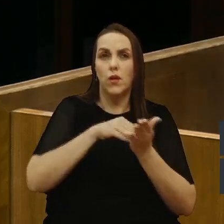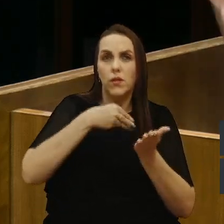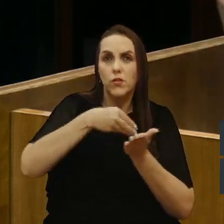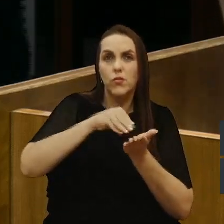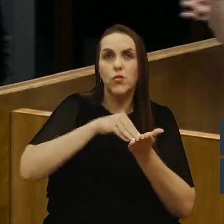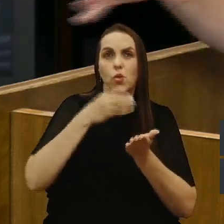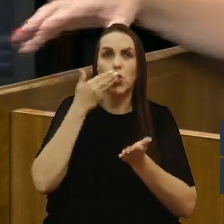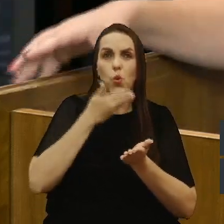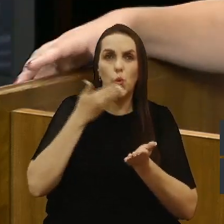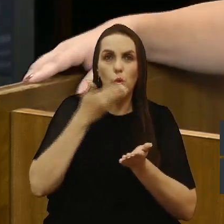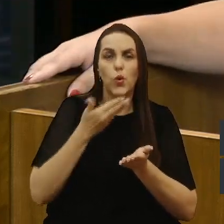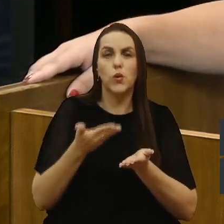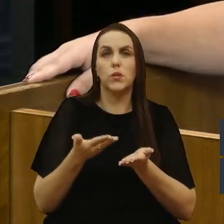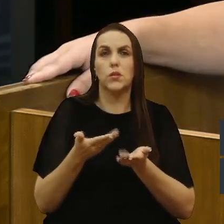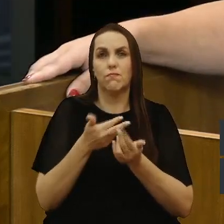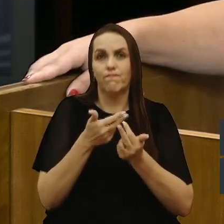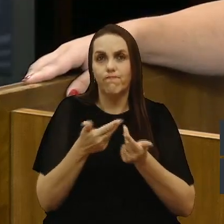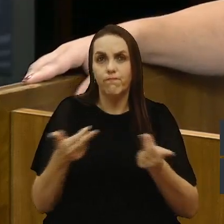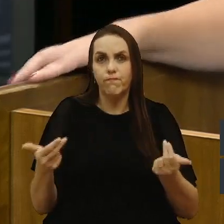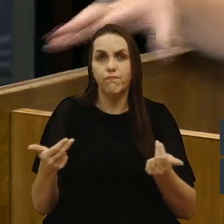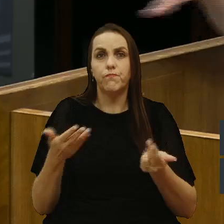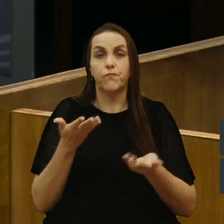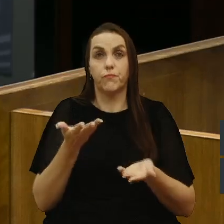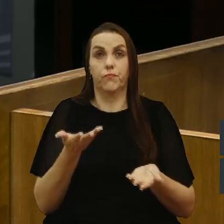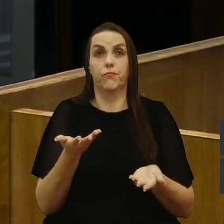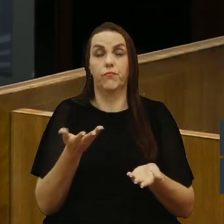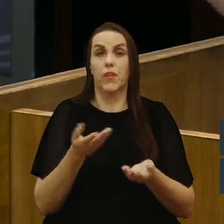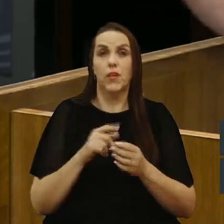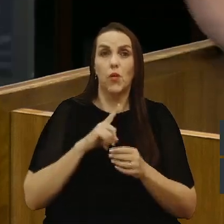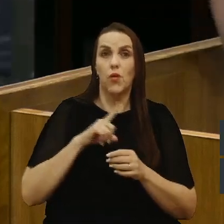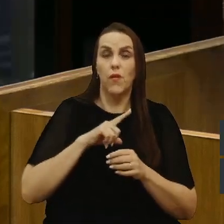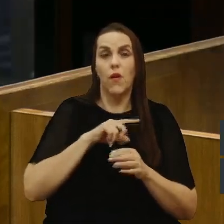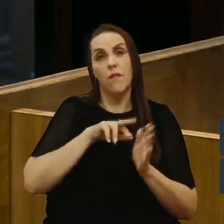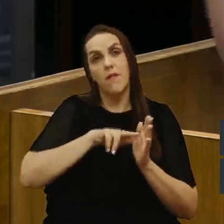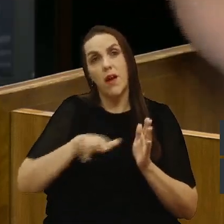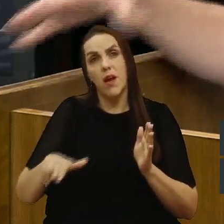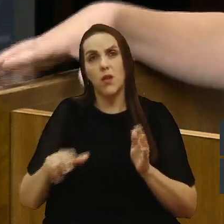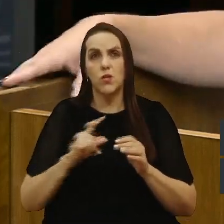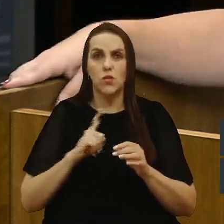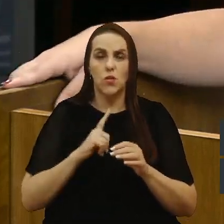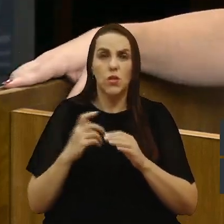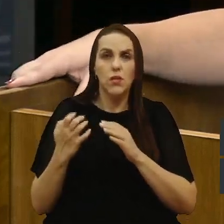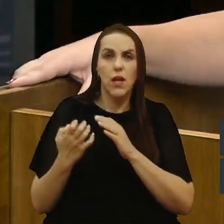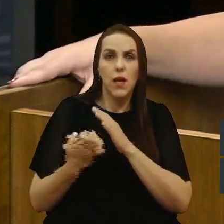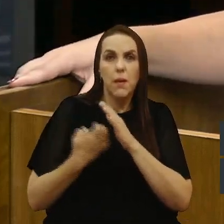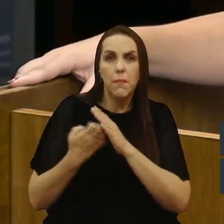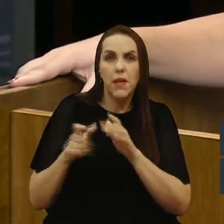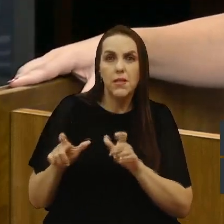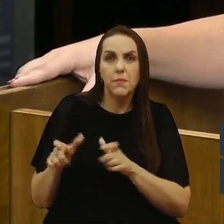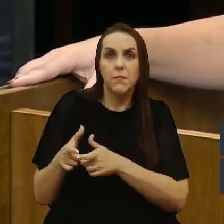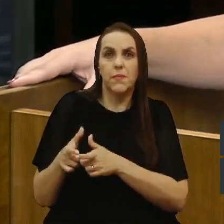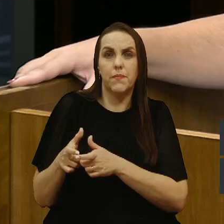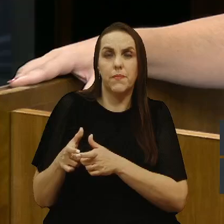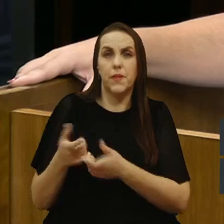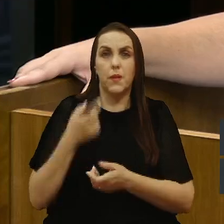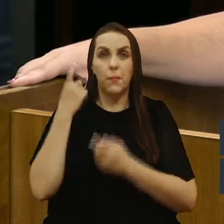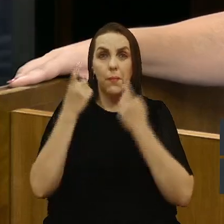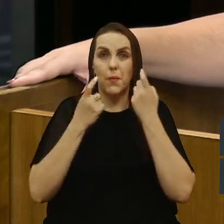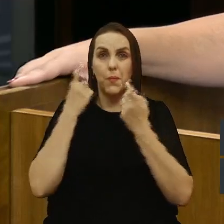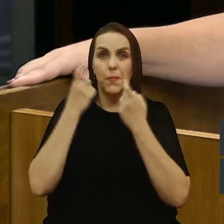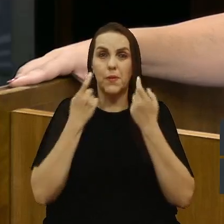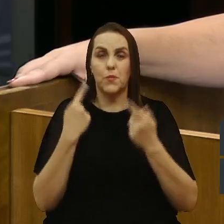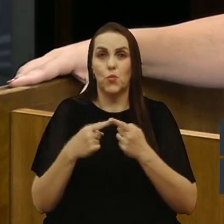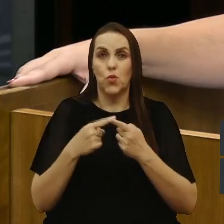Então, de diversos doces lá, e tem diversos outros empreendimentos menores. E isso preocupa porque,